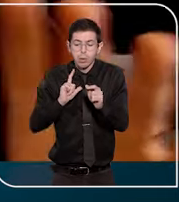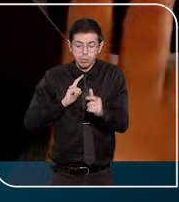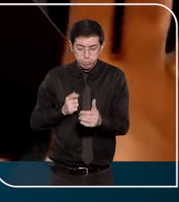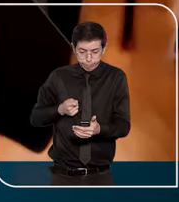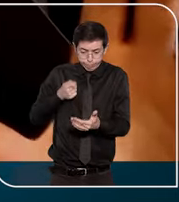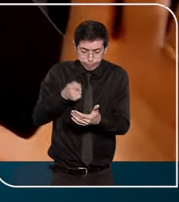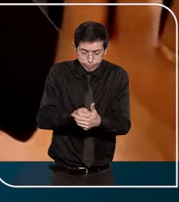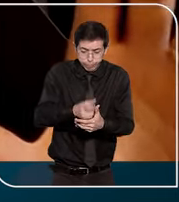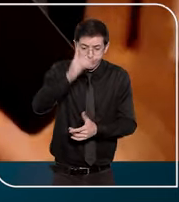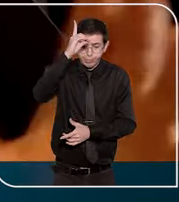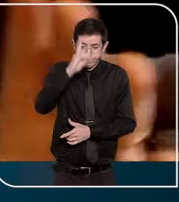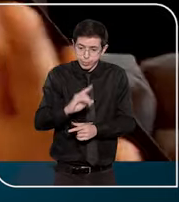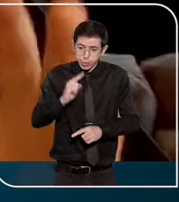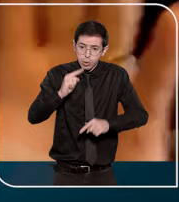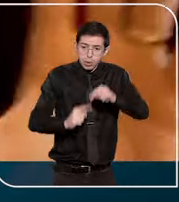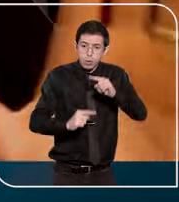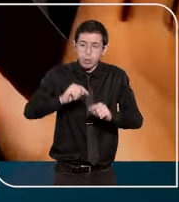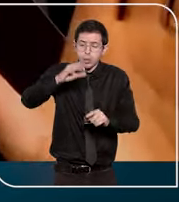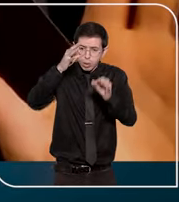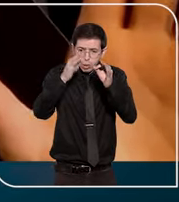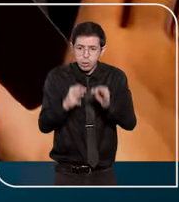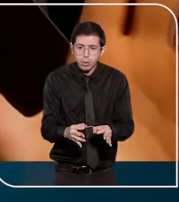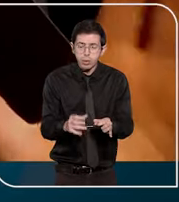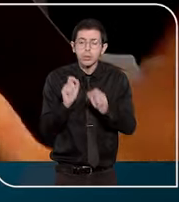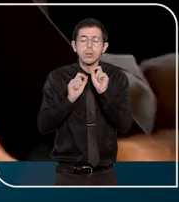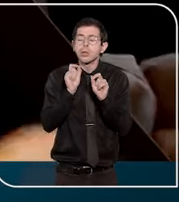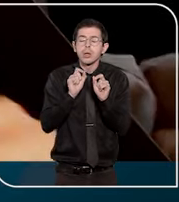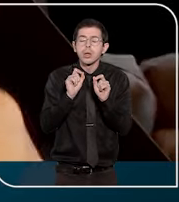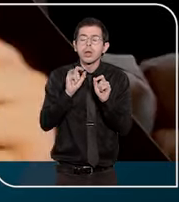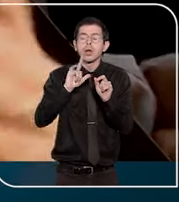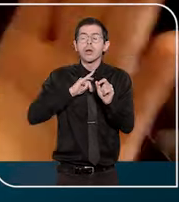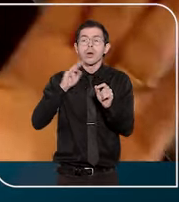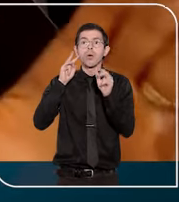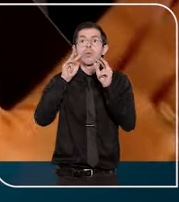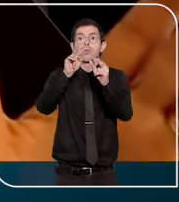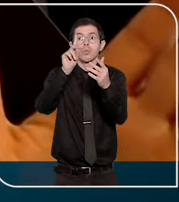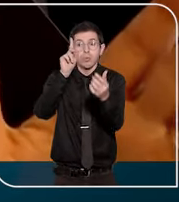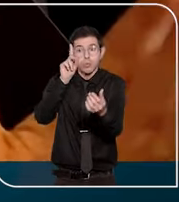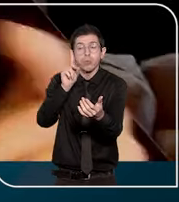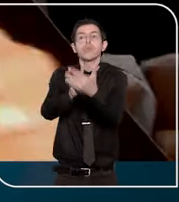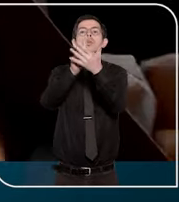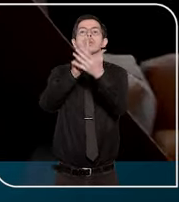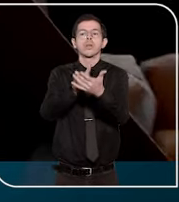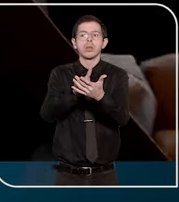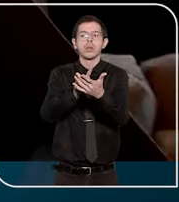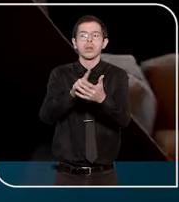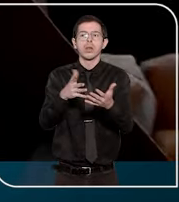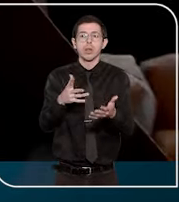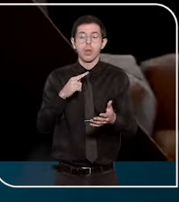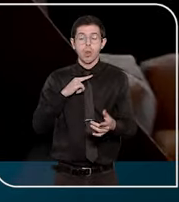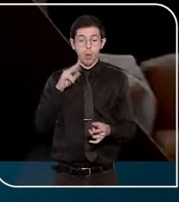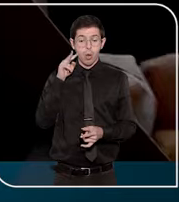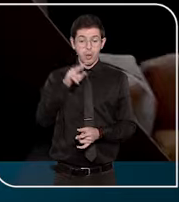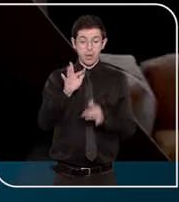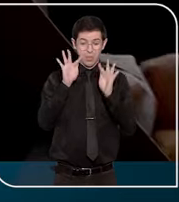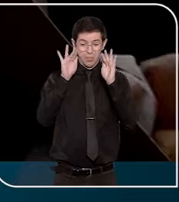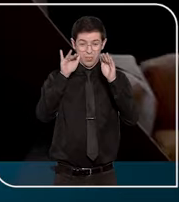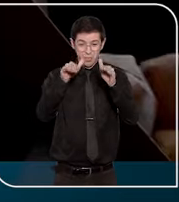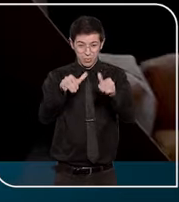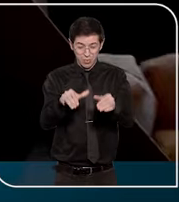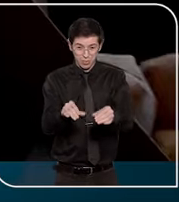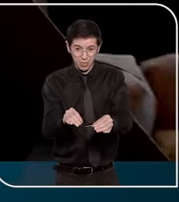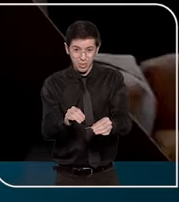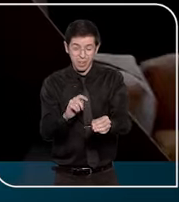direito material, como eu gosto de dizer assim, de cara para o vento. E quando vai chegando aqui, no finalzinho do segundo tempo